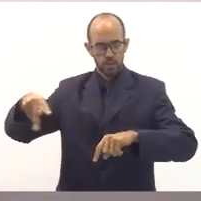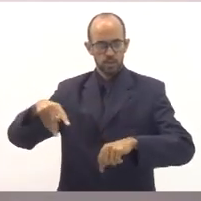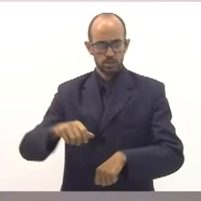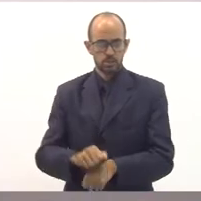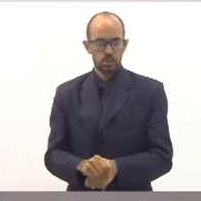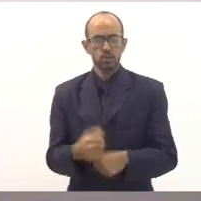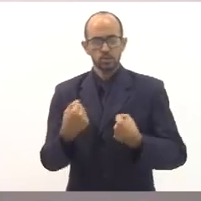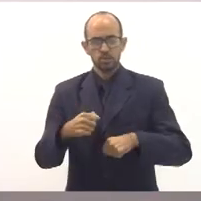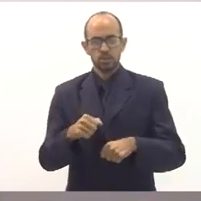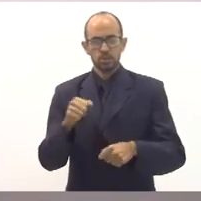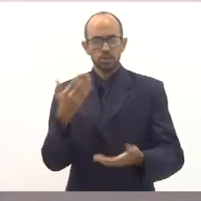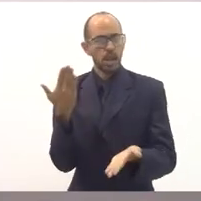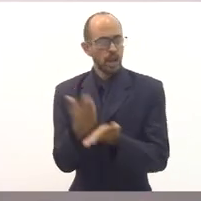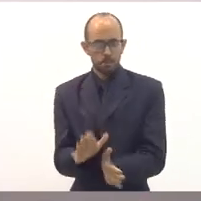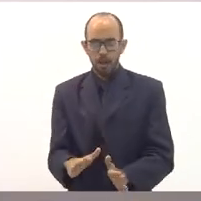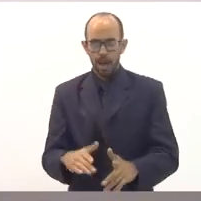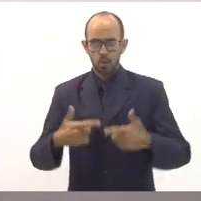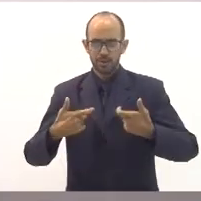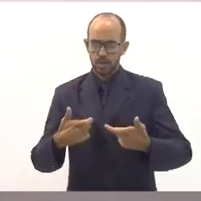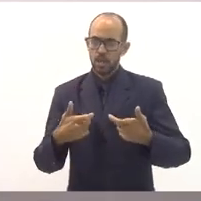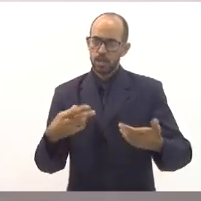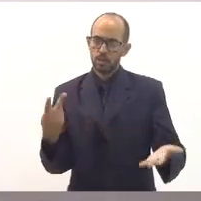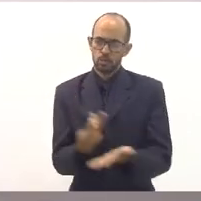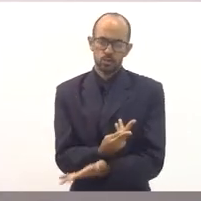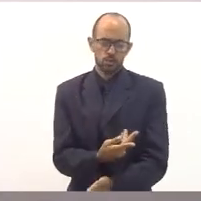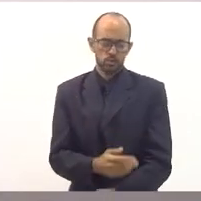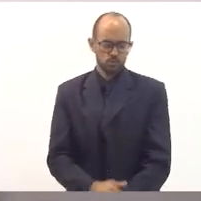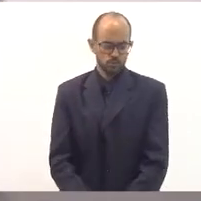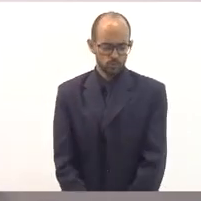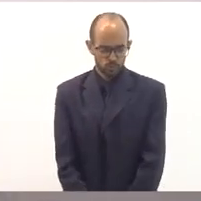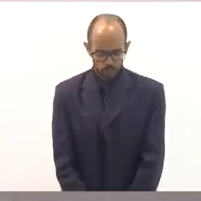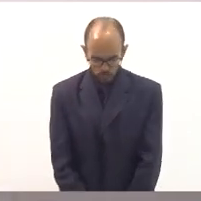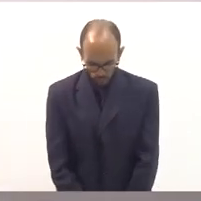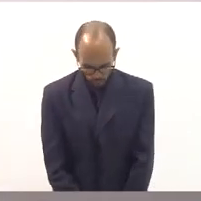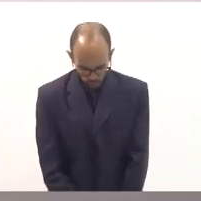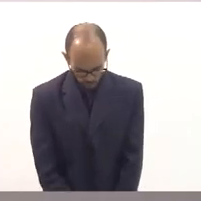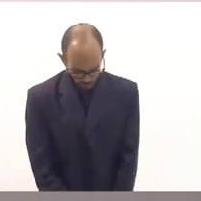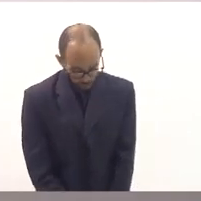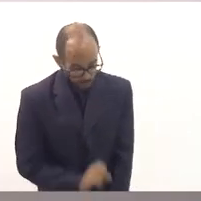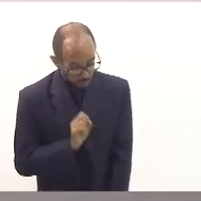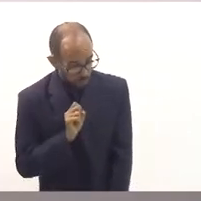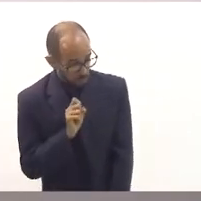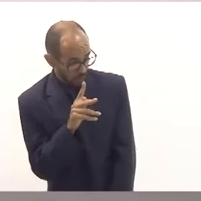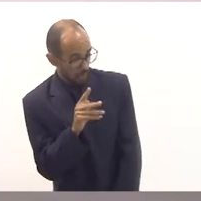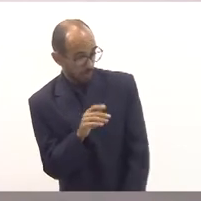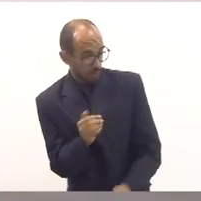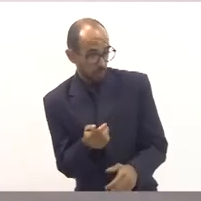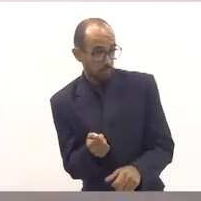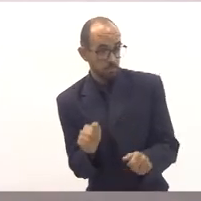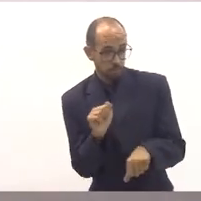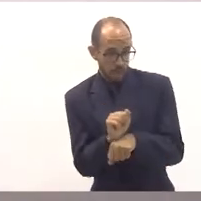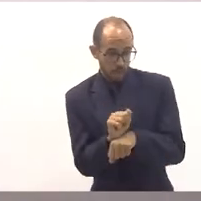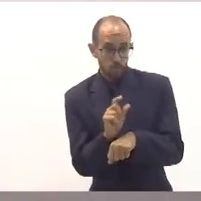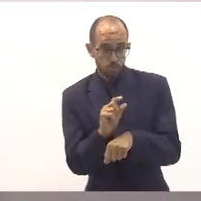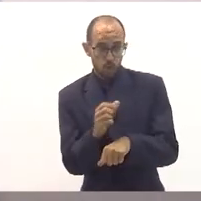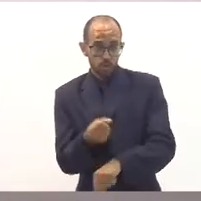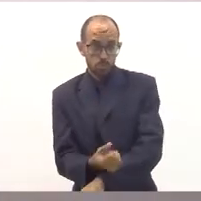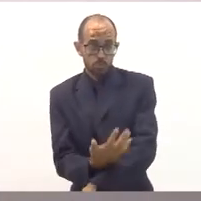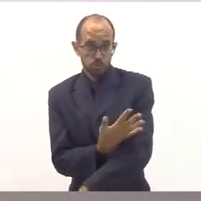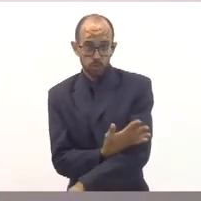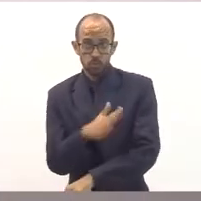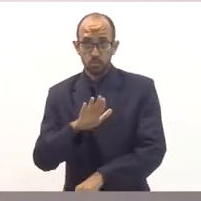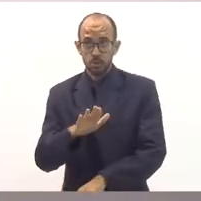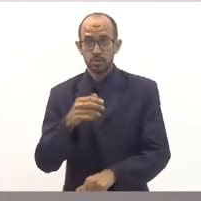com essa guerra que está aí pulando aí a parte emocional vou falar um pouco aí do Pântano a mente